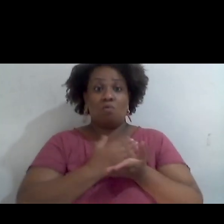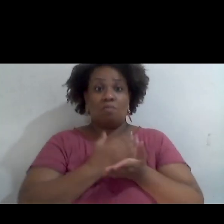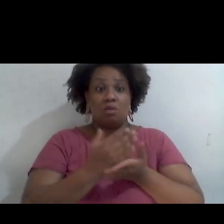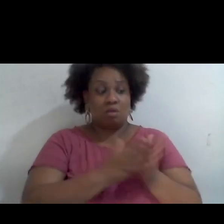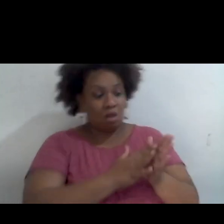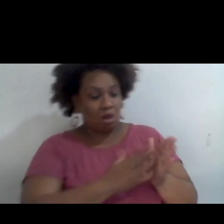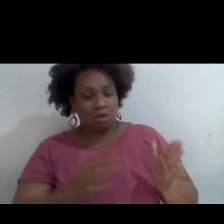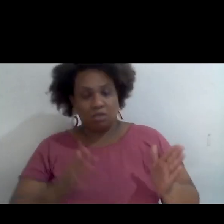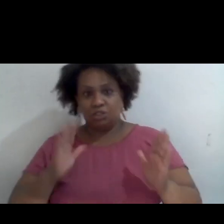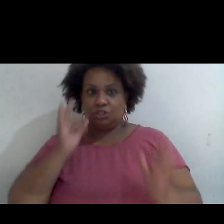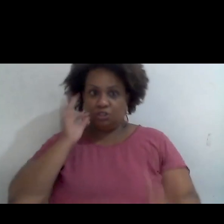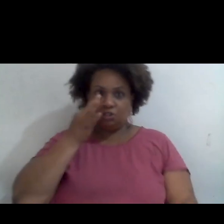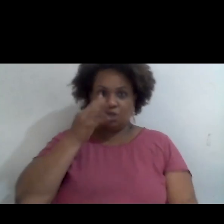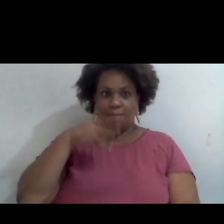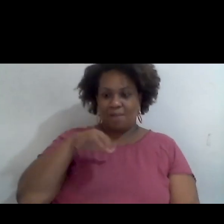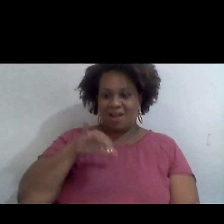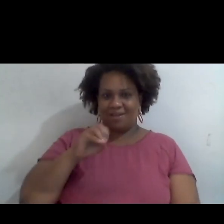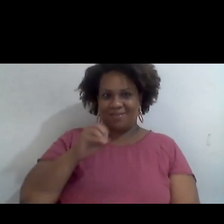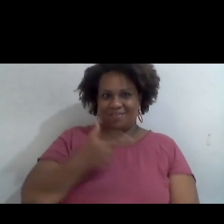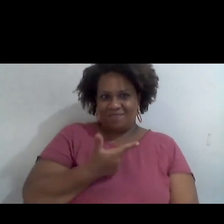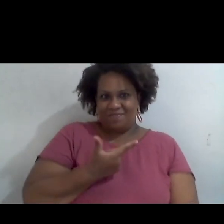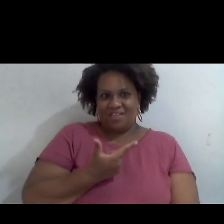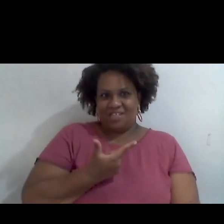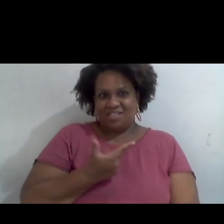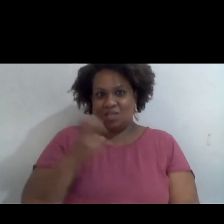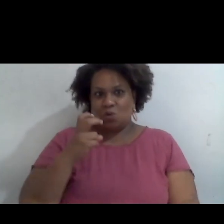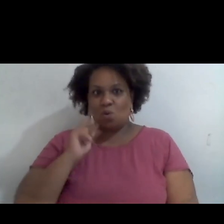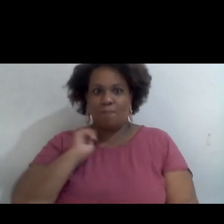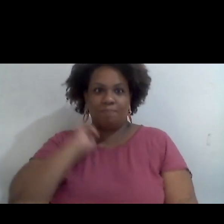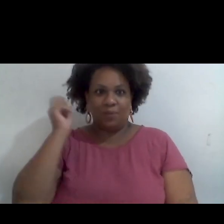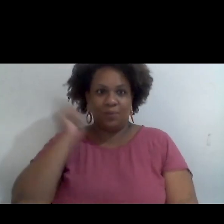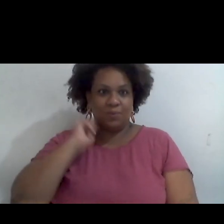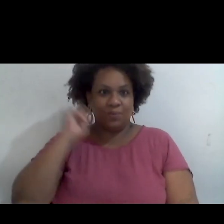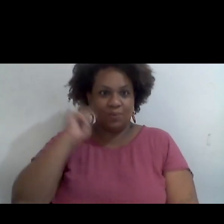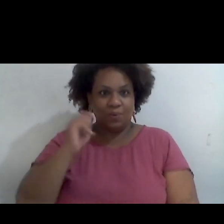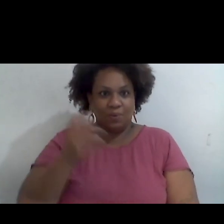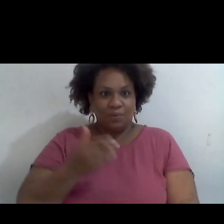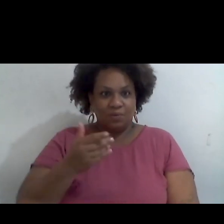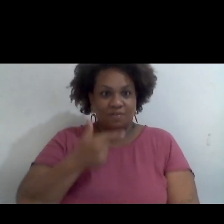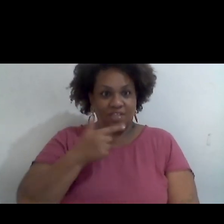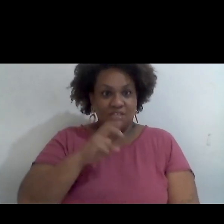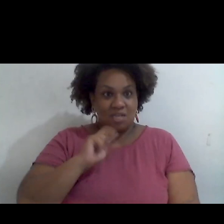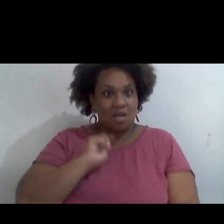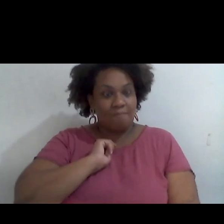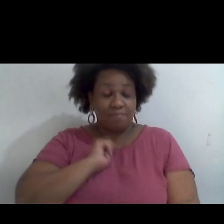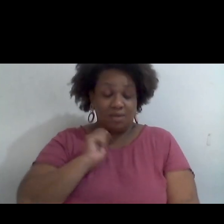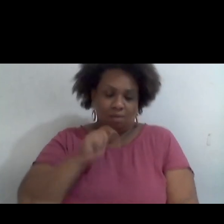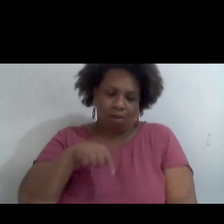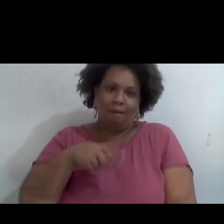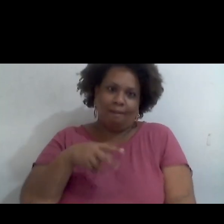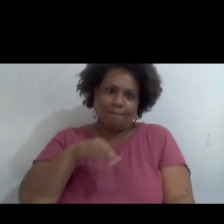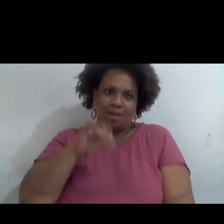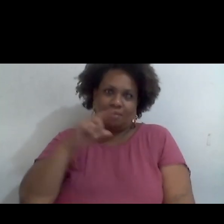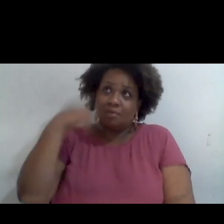maio, hoje é 26 de abril, né? 25 de abril, então a gente está em maio, semana que vem é